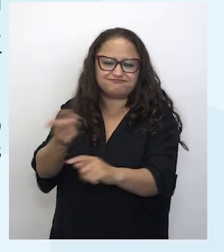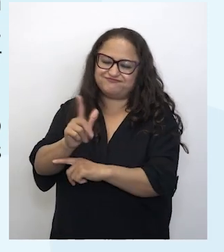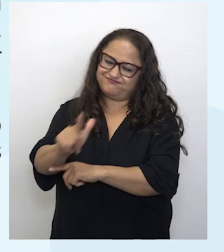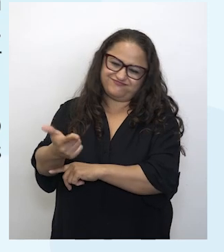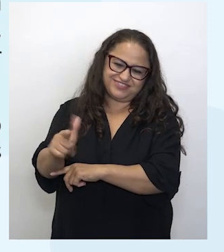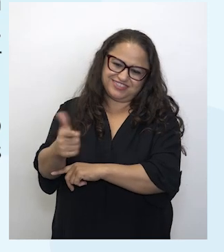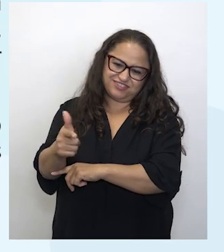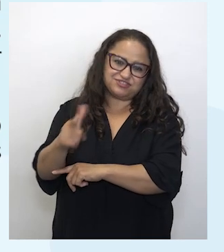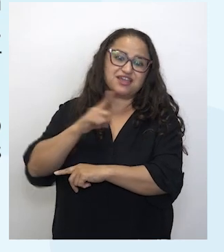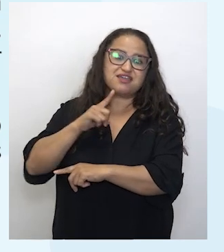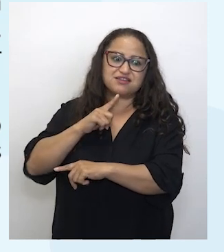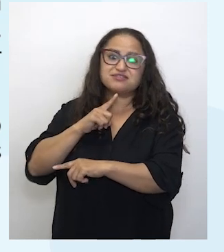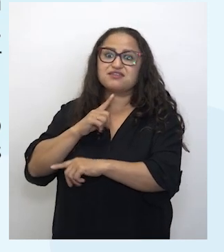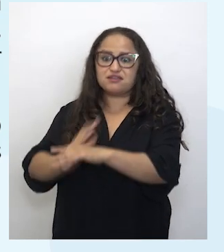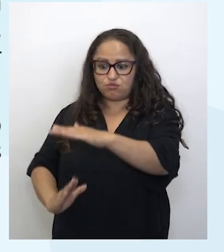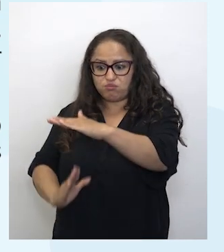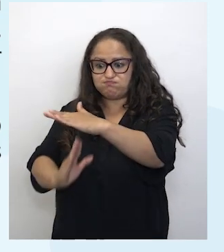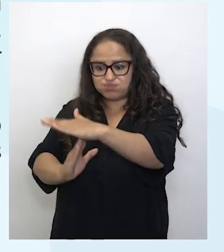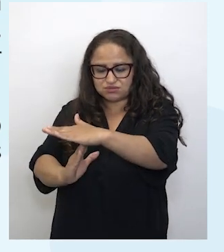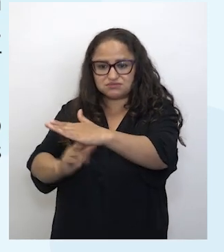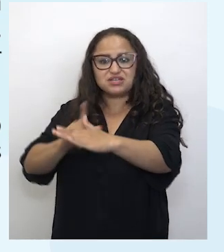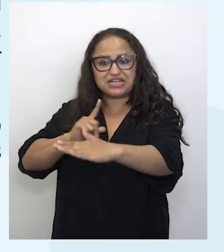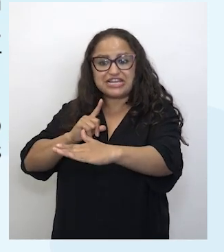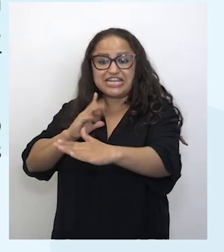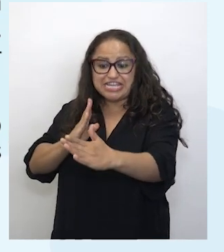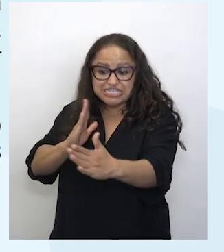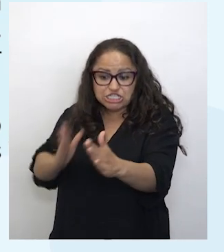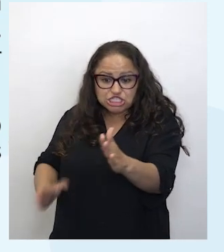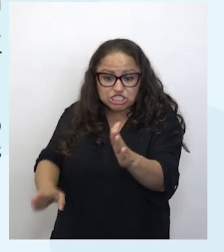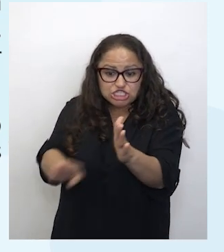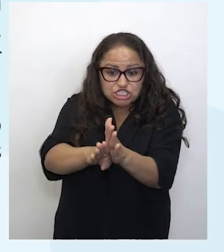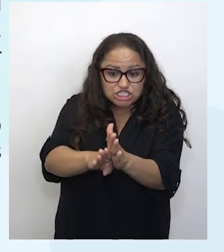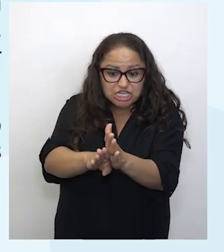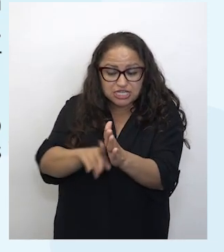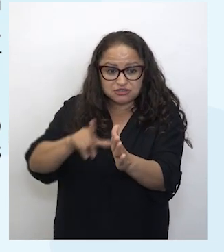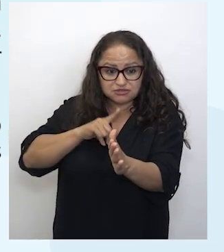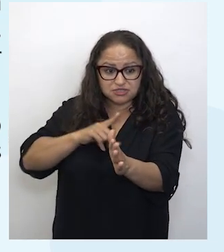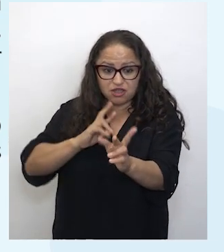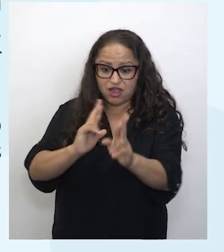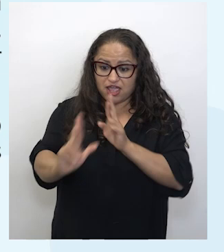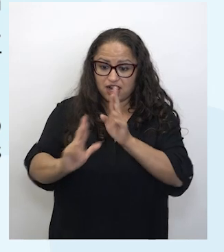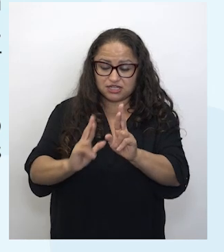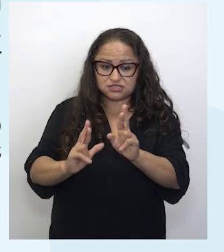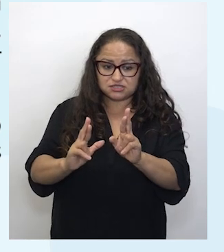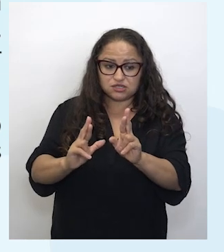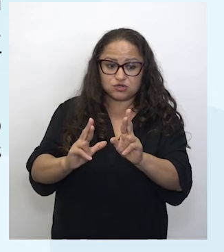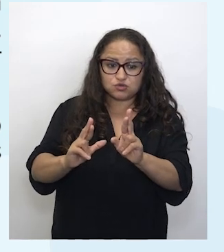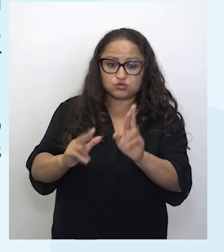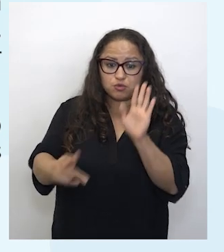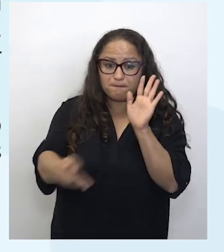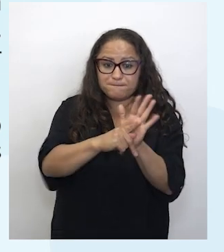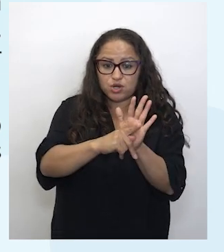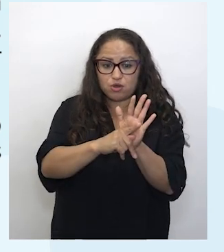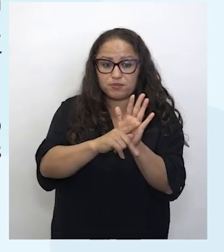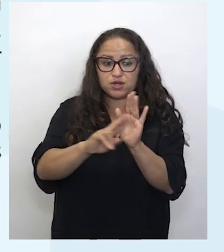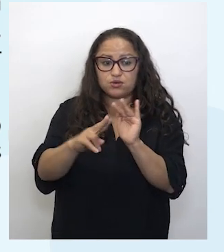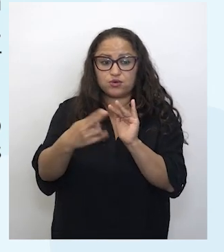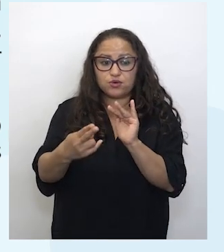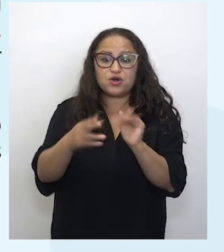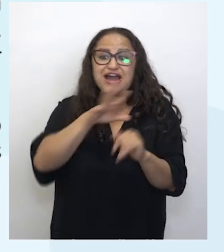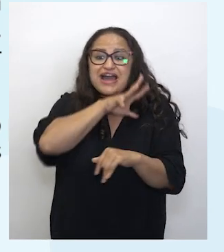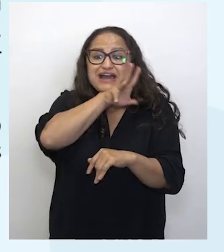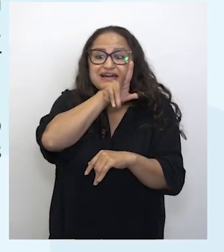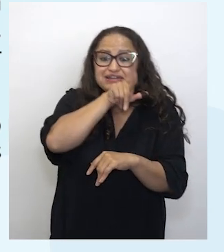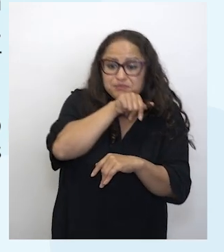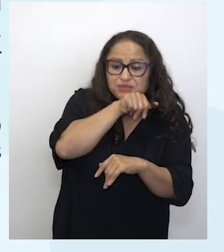ser delimitado, isso é muito importante, onde vai existir uma relação de posse ou propriedade, animal ou humana,